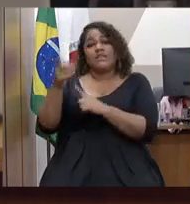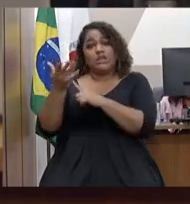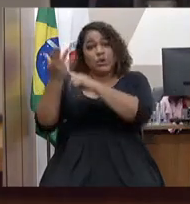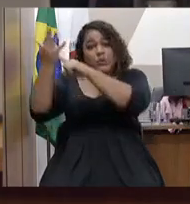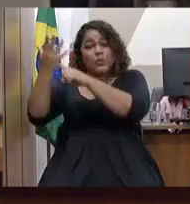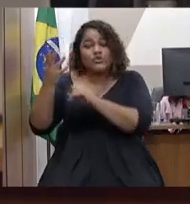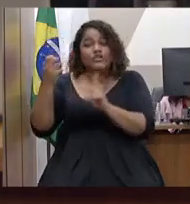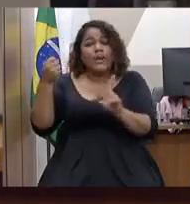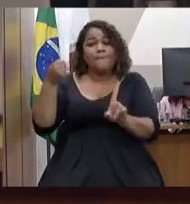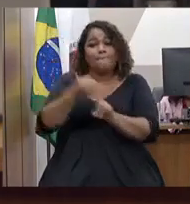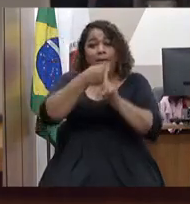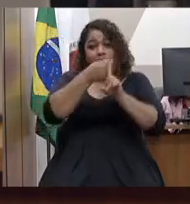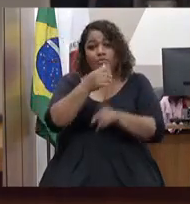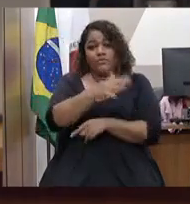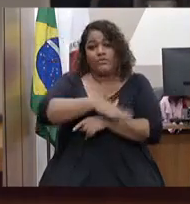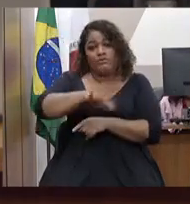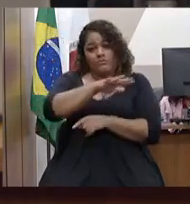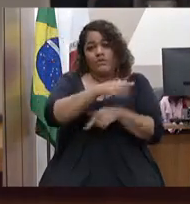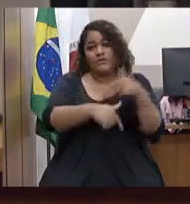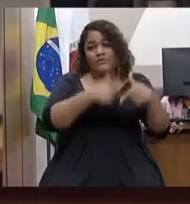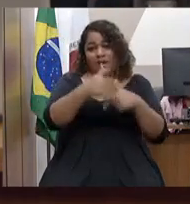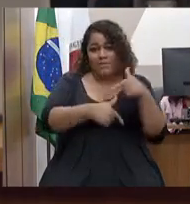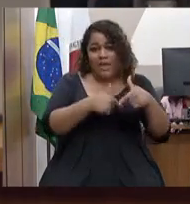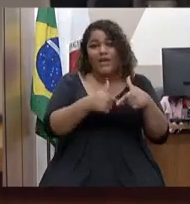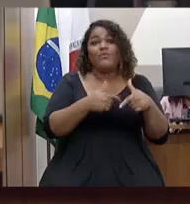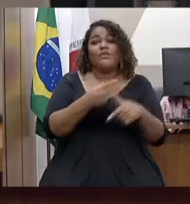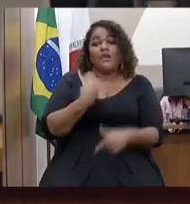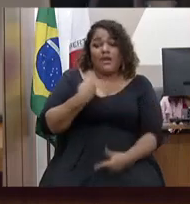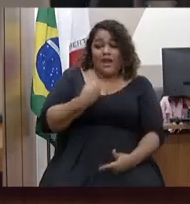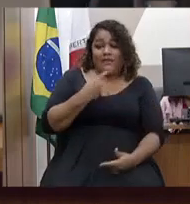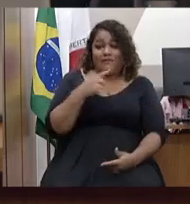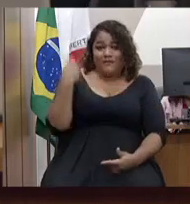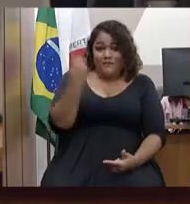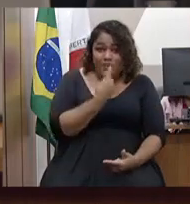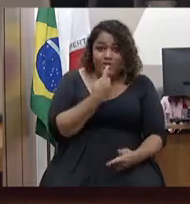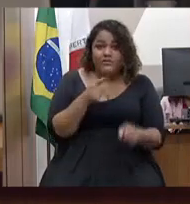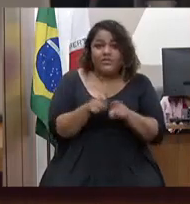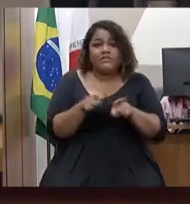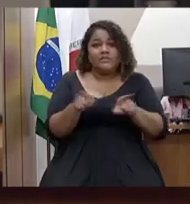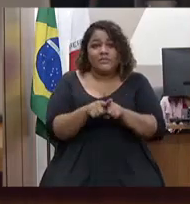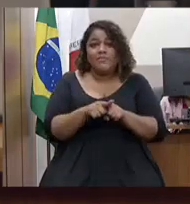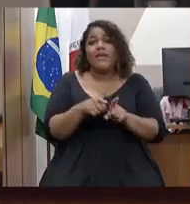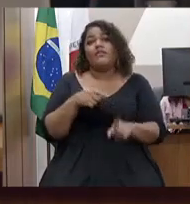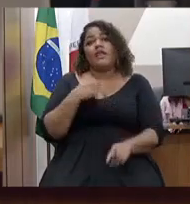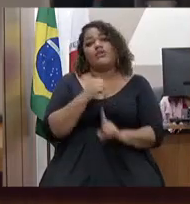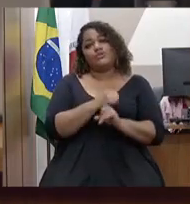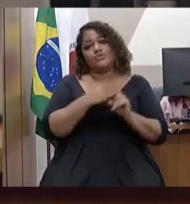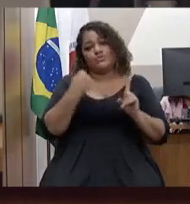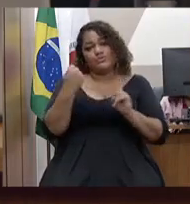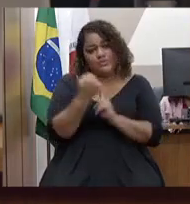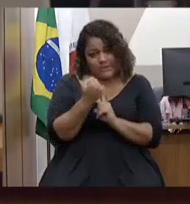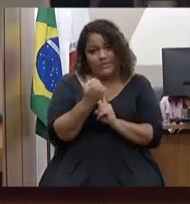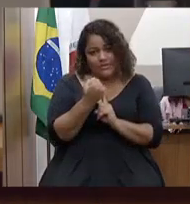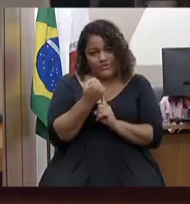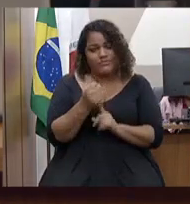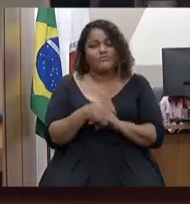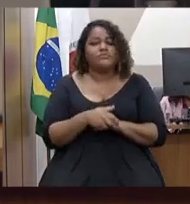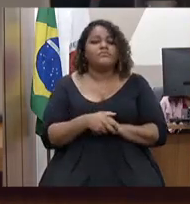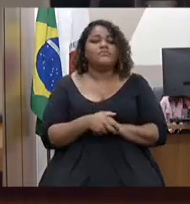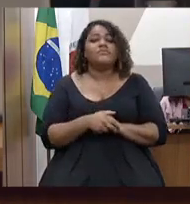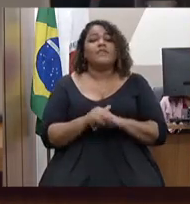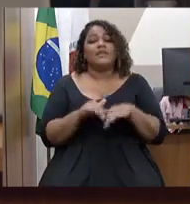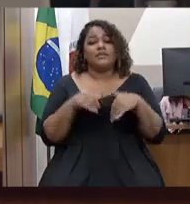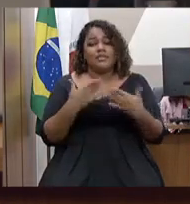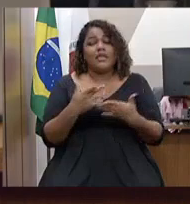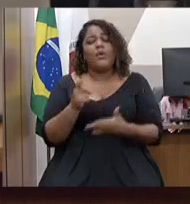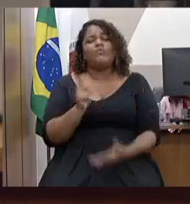mas na nossa vida na sociedade então acho que temos um acúmulo um acúmulo de muitas coisas